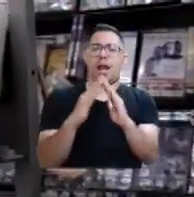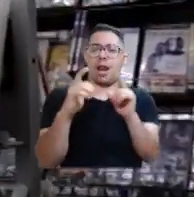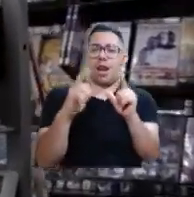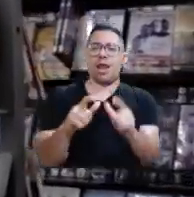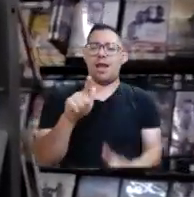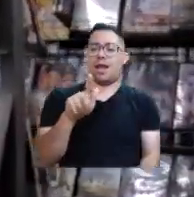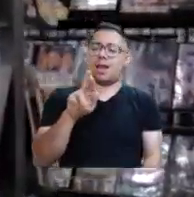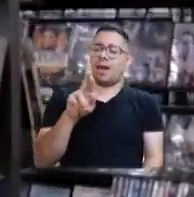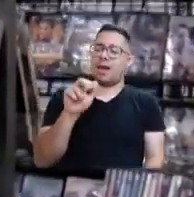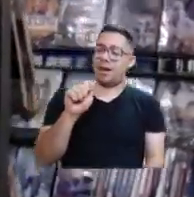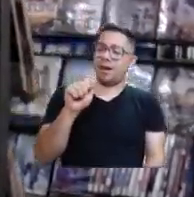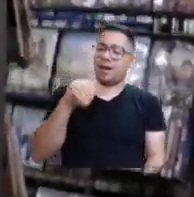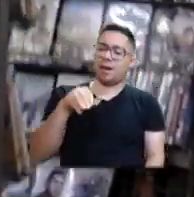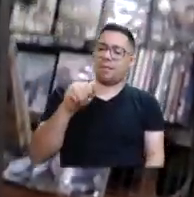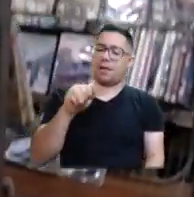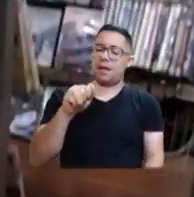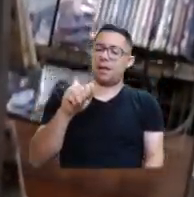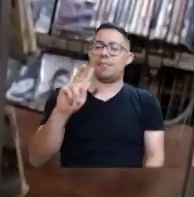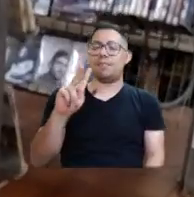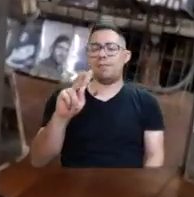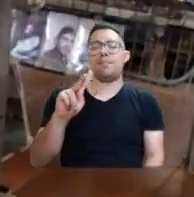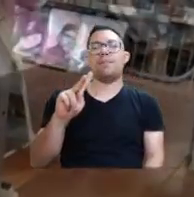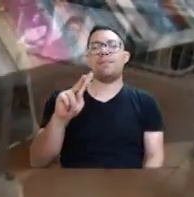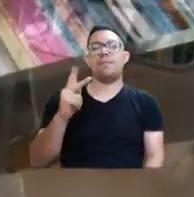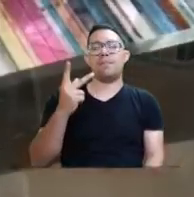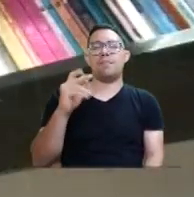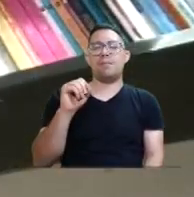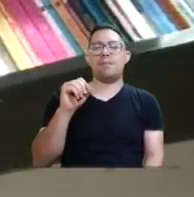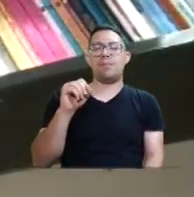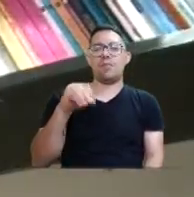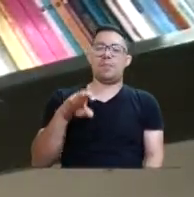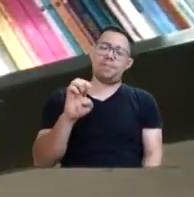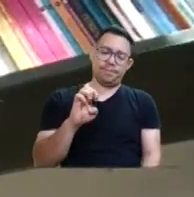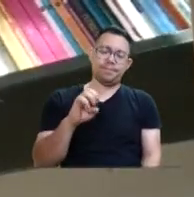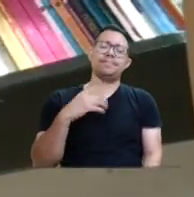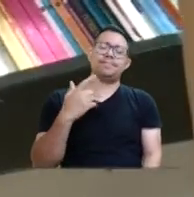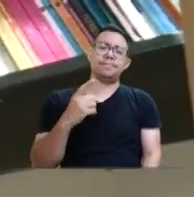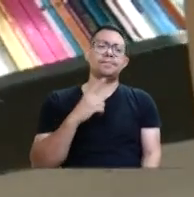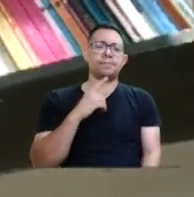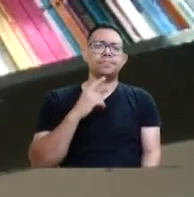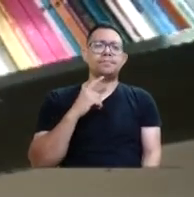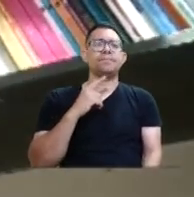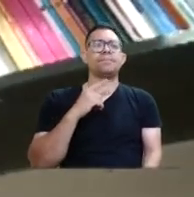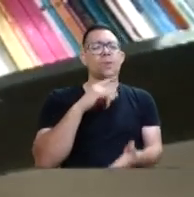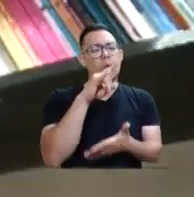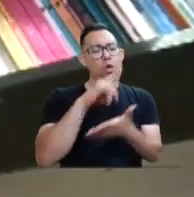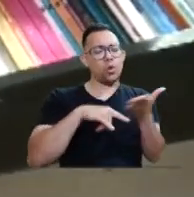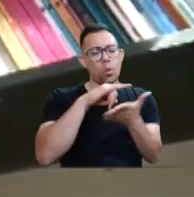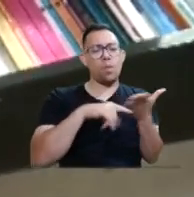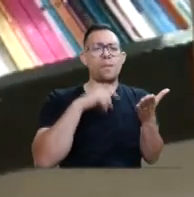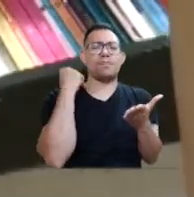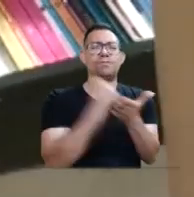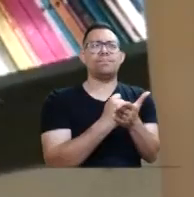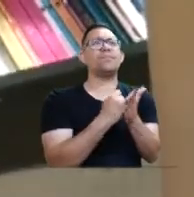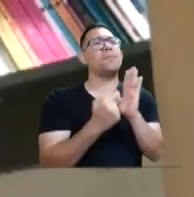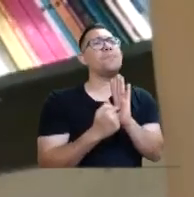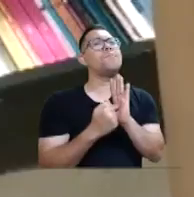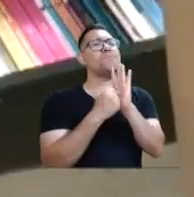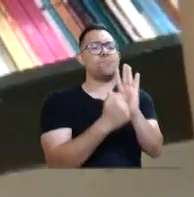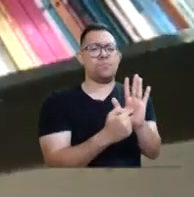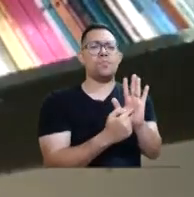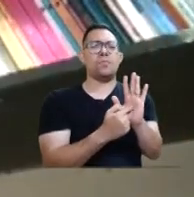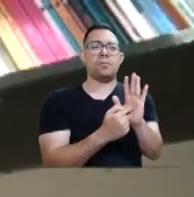Gramofone. Então a história é muitas vezes privilegiada pelas fontes escritas, pelos documentos oficiais, a dita história oficial,